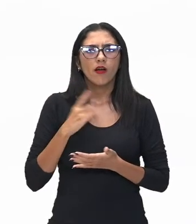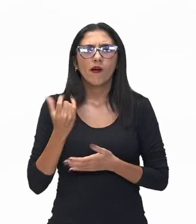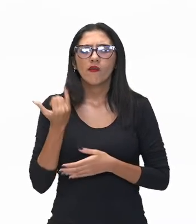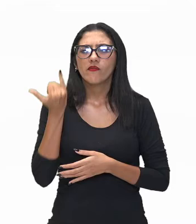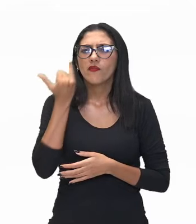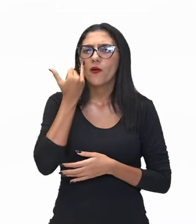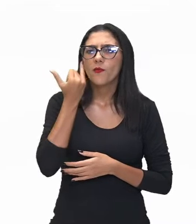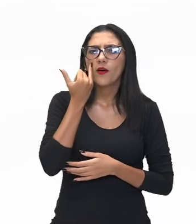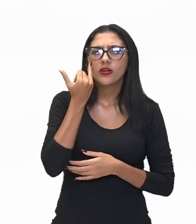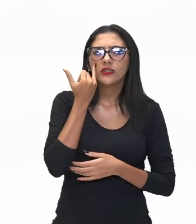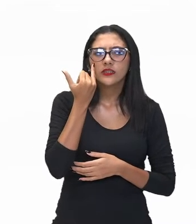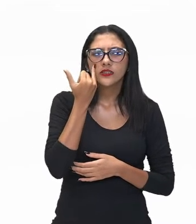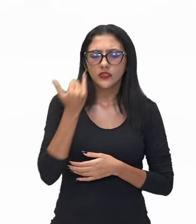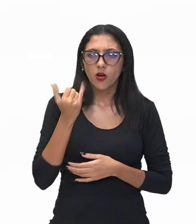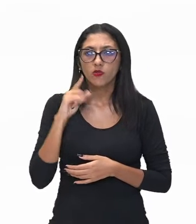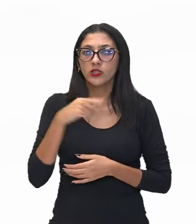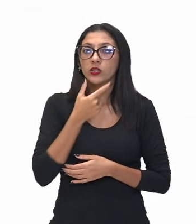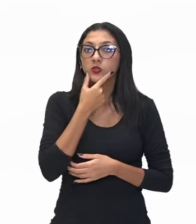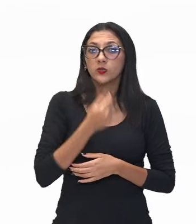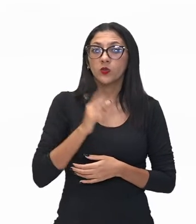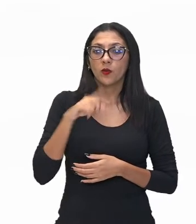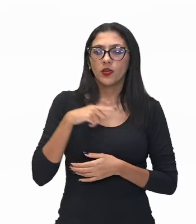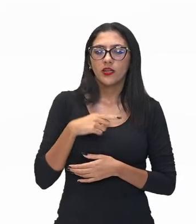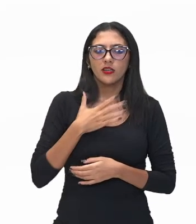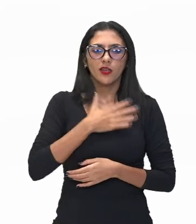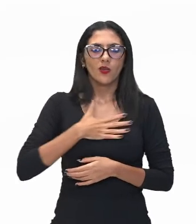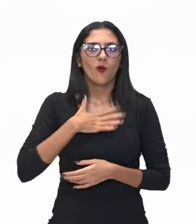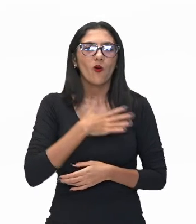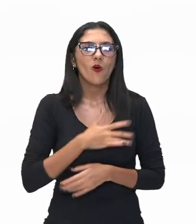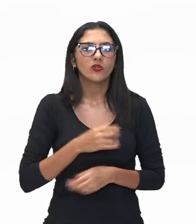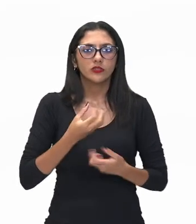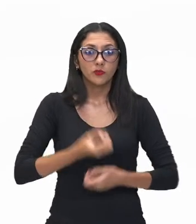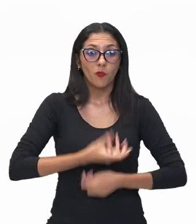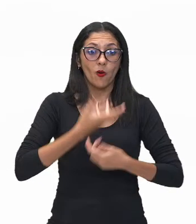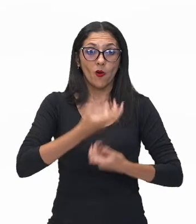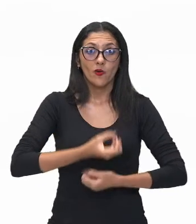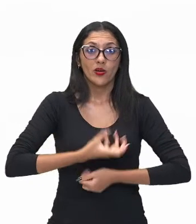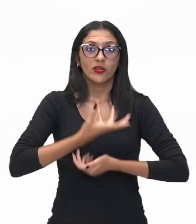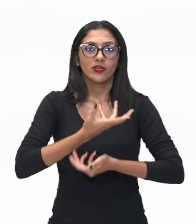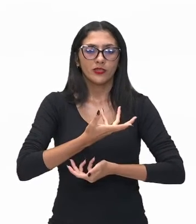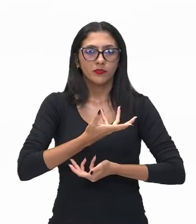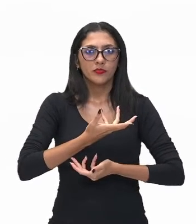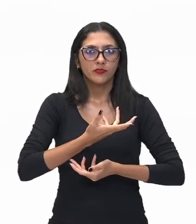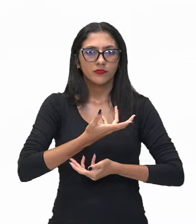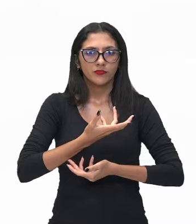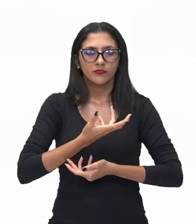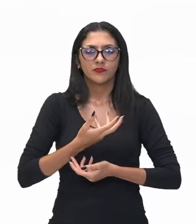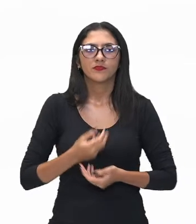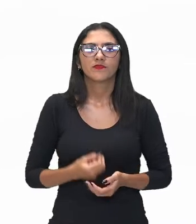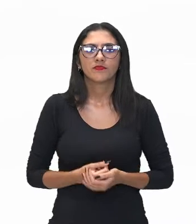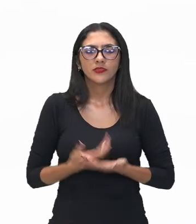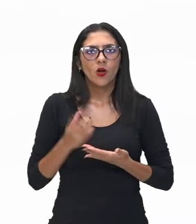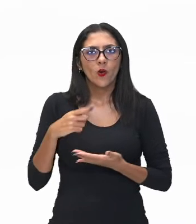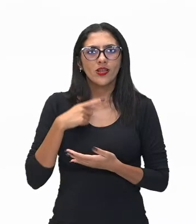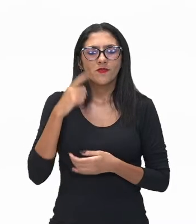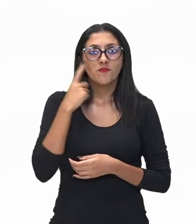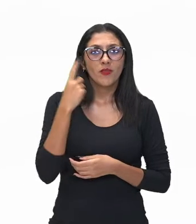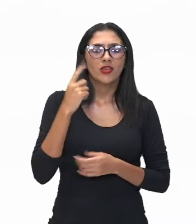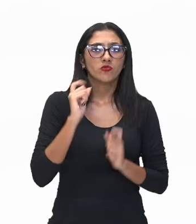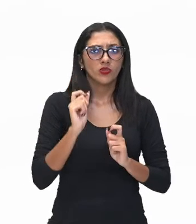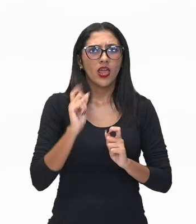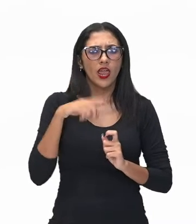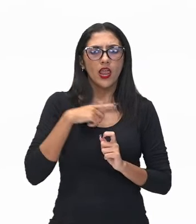rapaz, ele gosta muito de produzir poemas. Então, acho que ele vai querer, né, produzir um poema para ela,